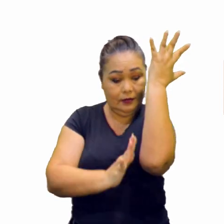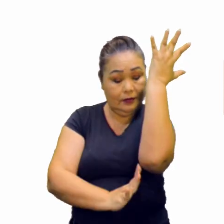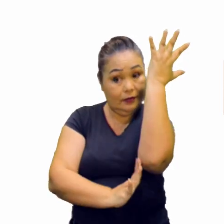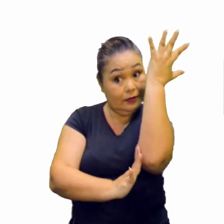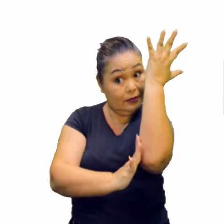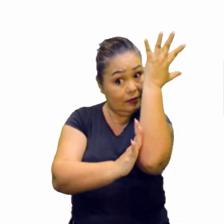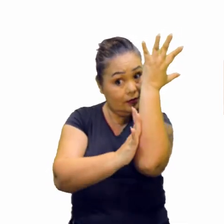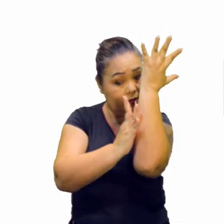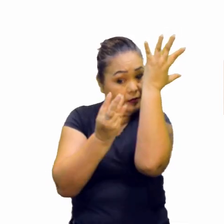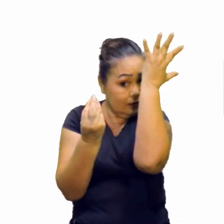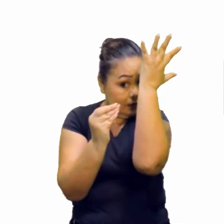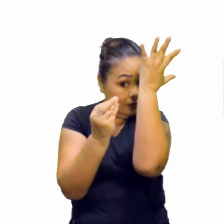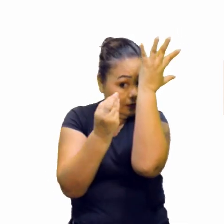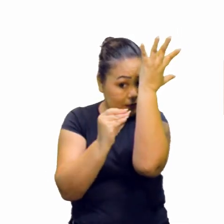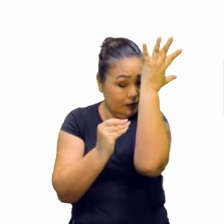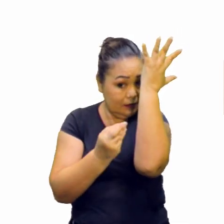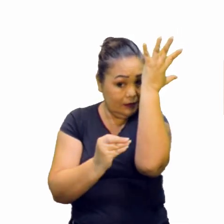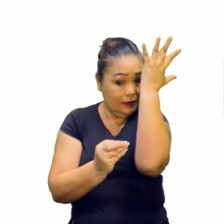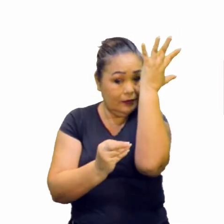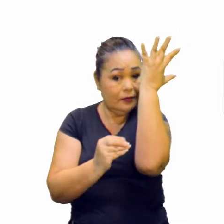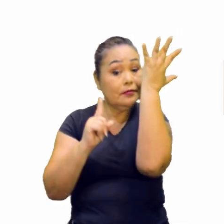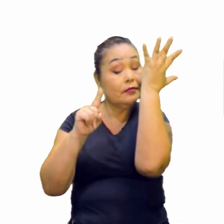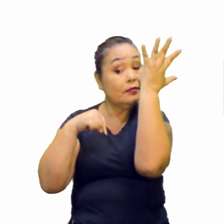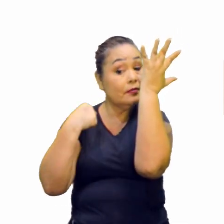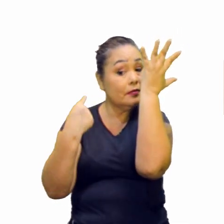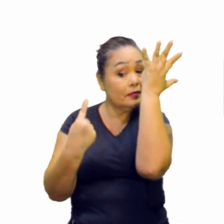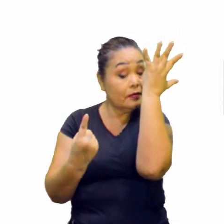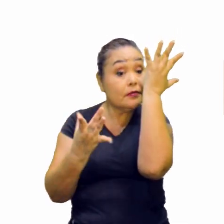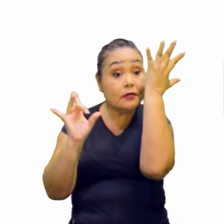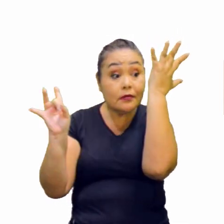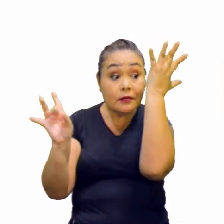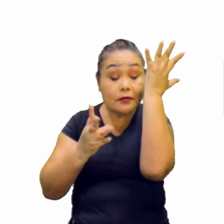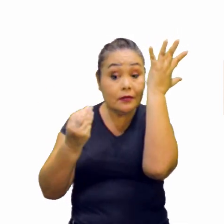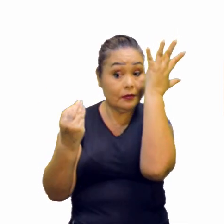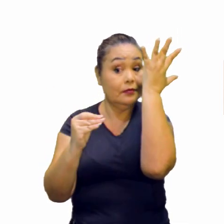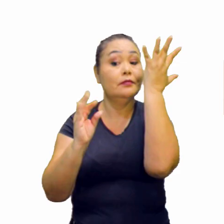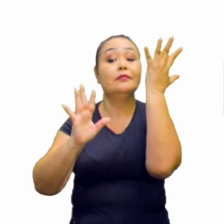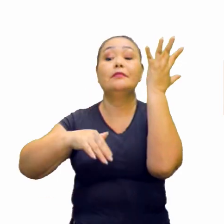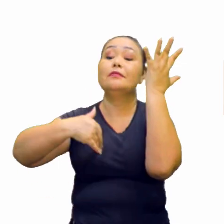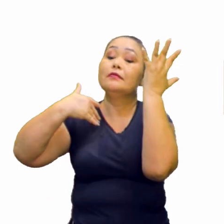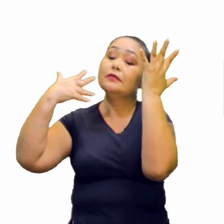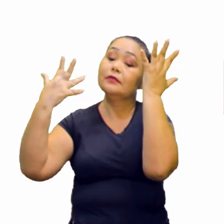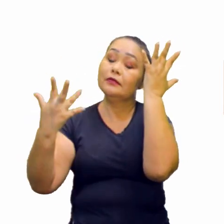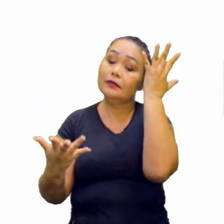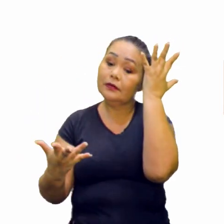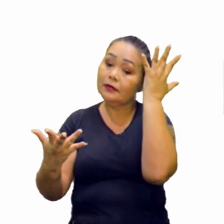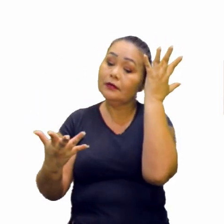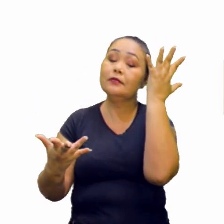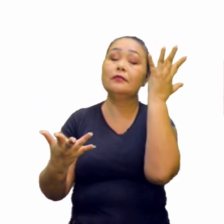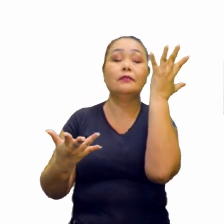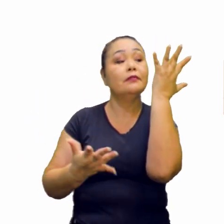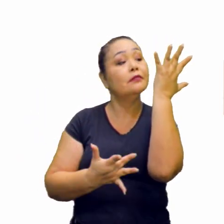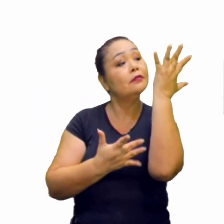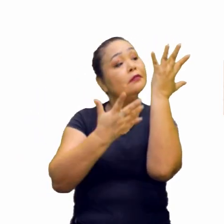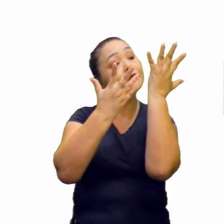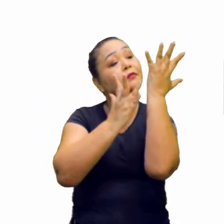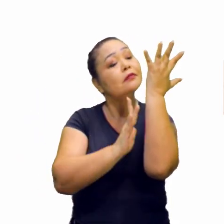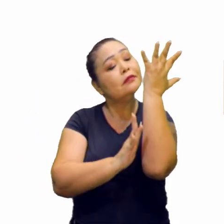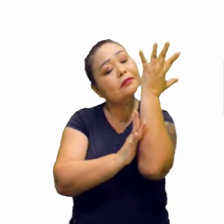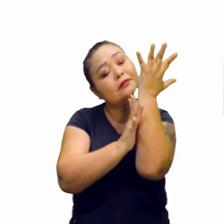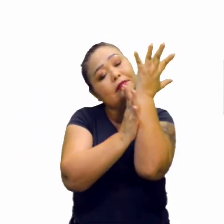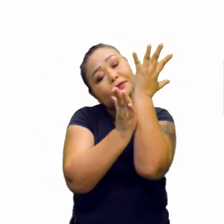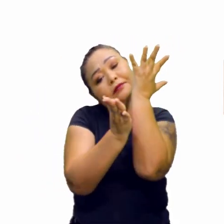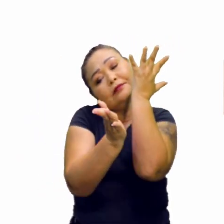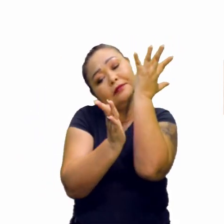formação. Depois que está formado, aí é evitar os brotos laterais, aí é